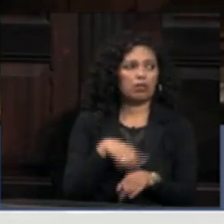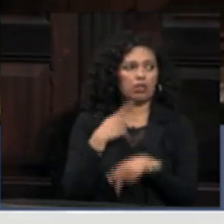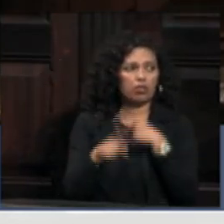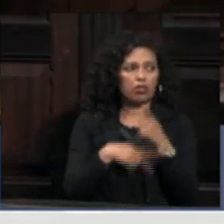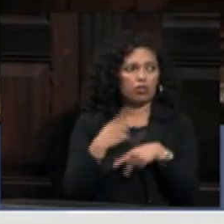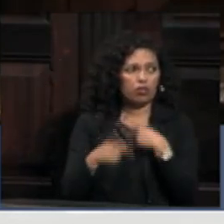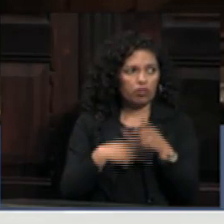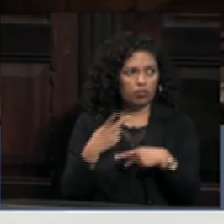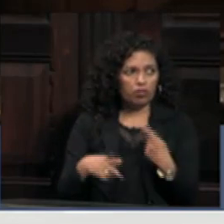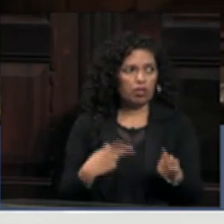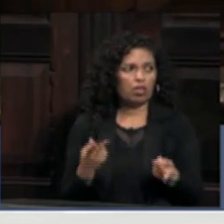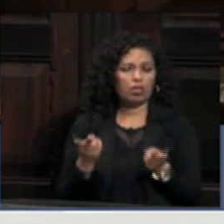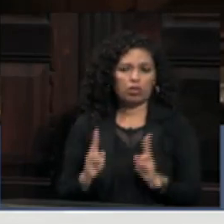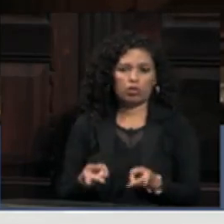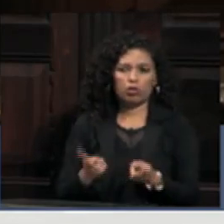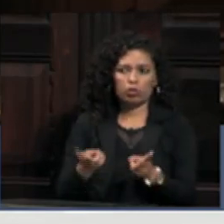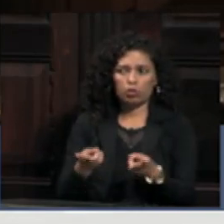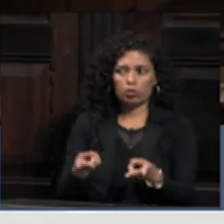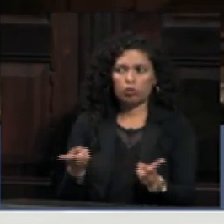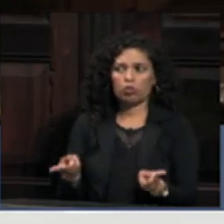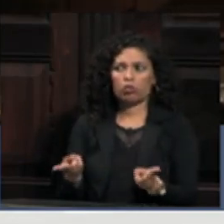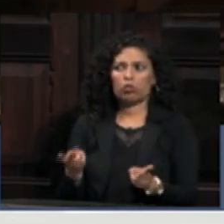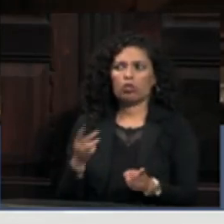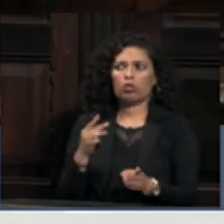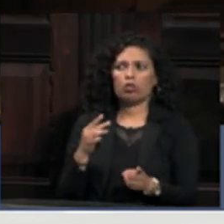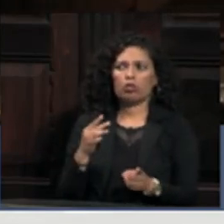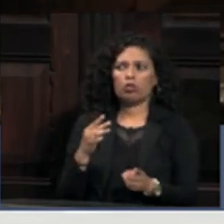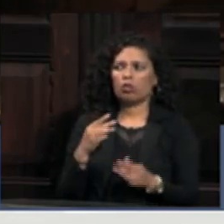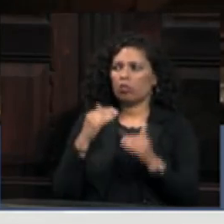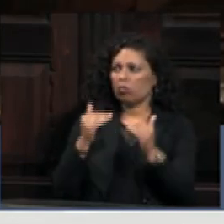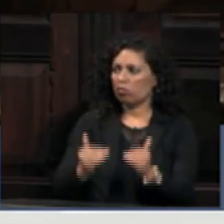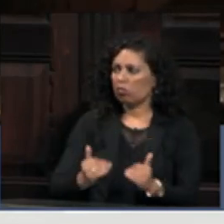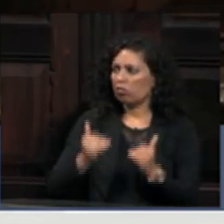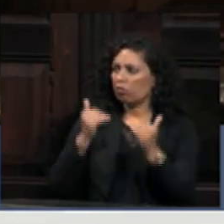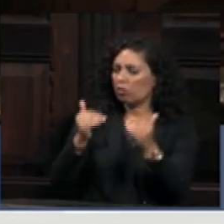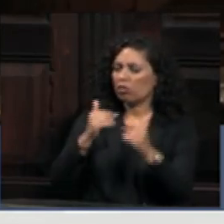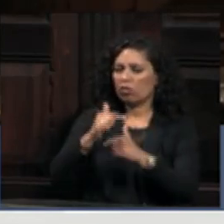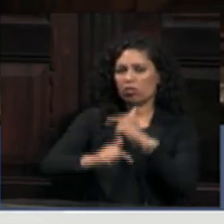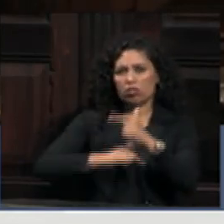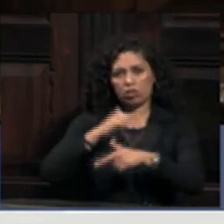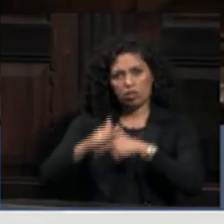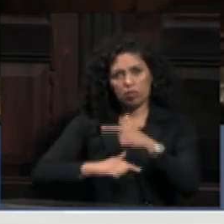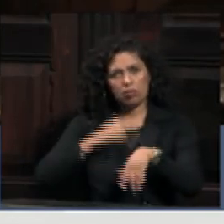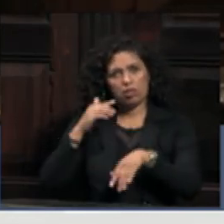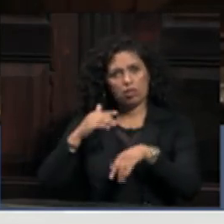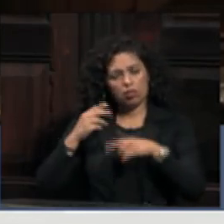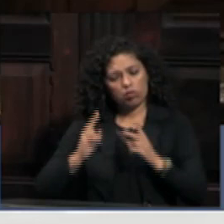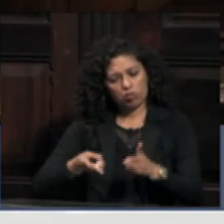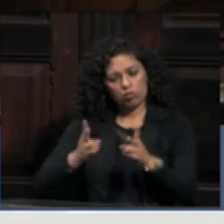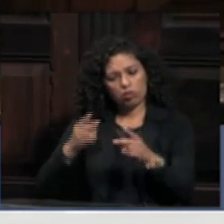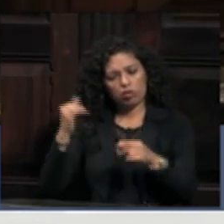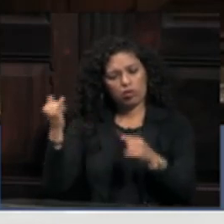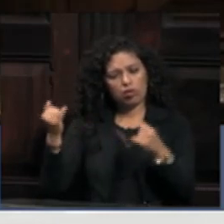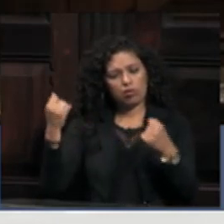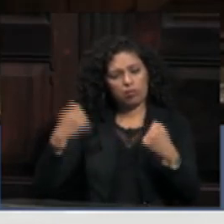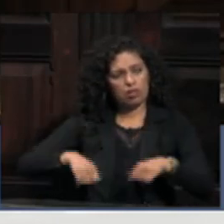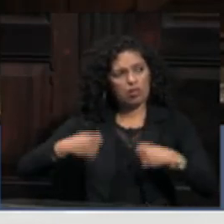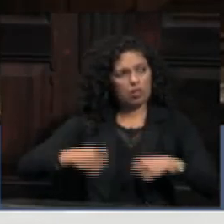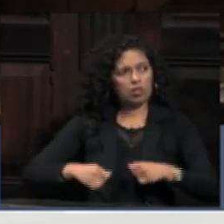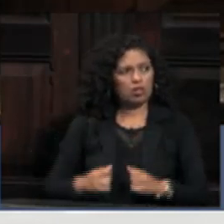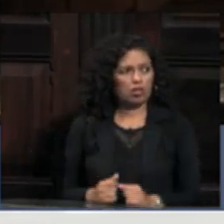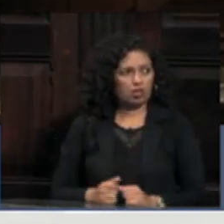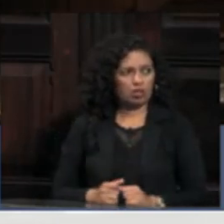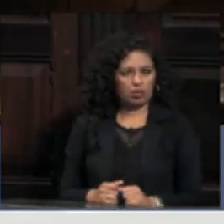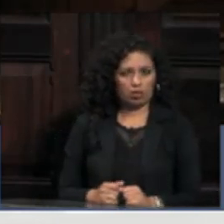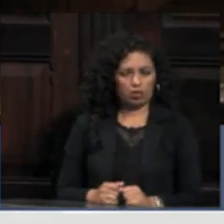permanência, a existência do Ministério do Trabalho. O Ministério do Trabalho sinaliza